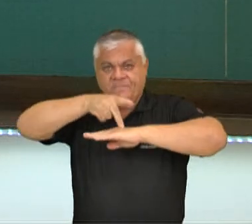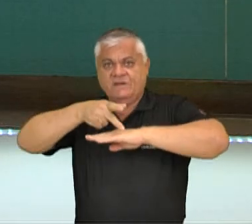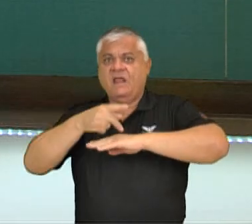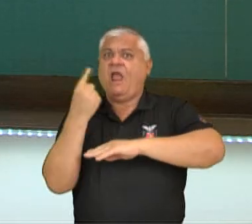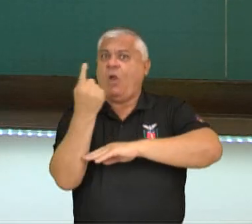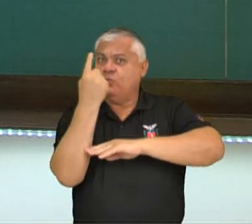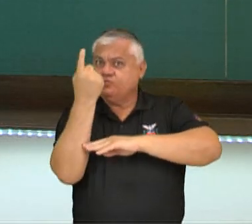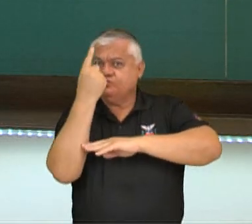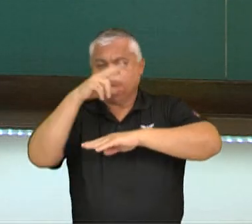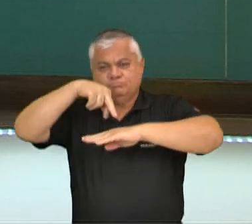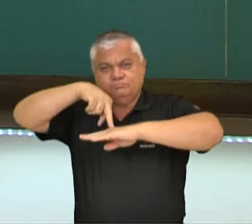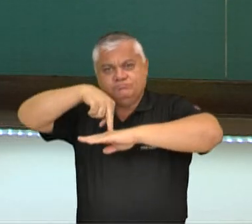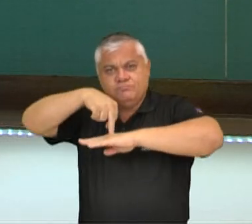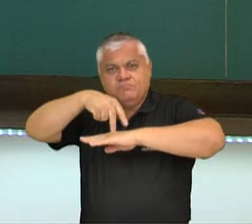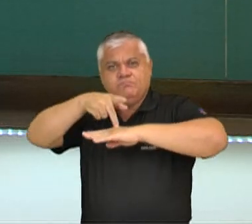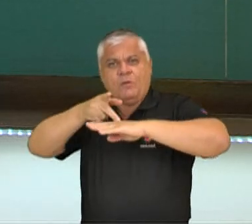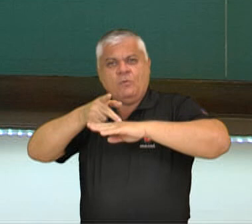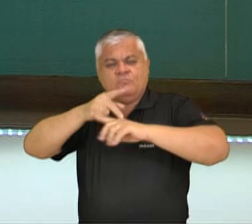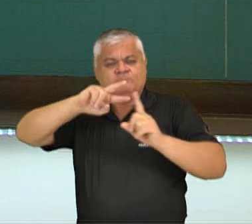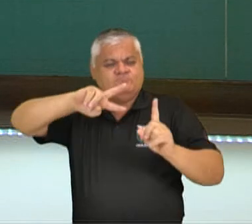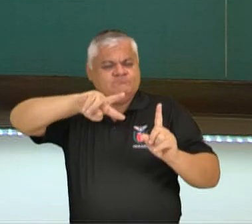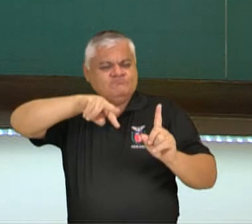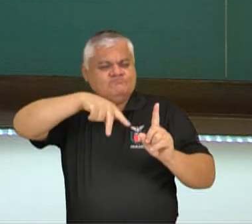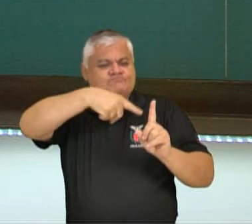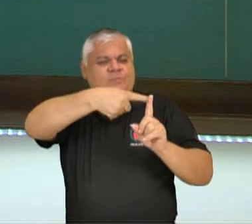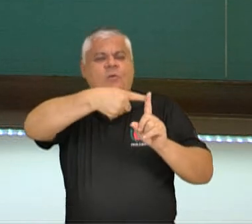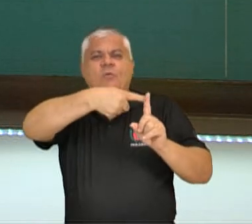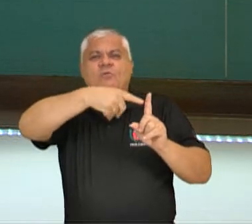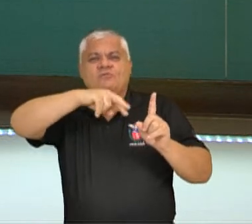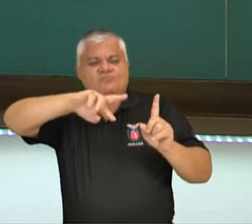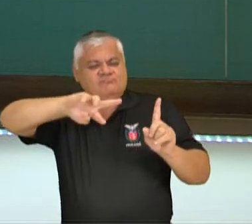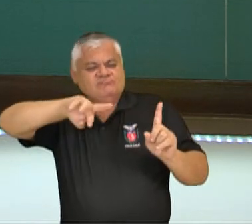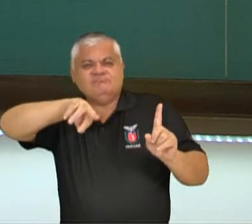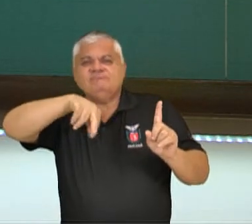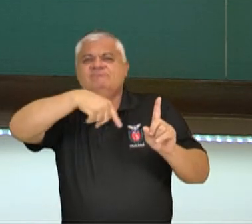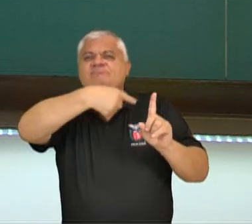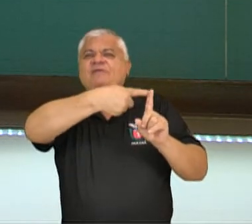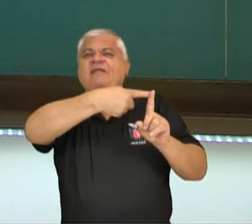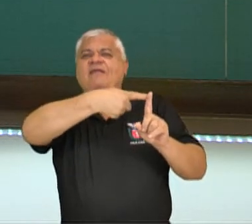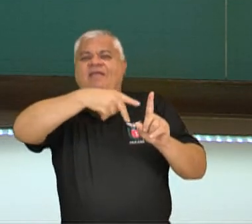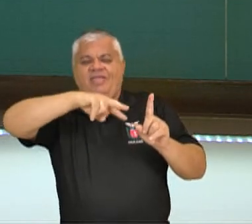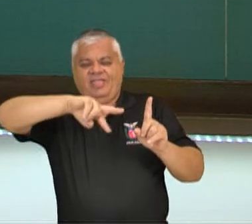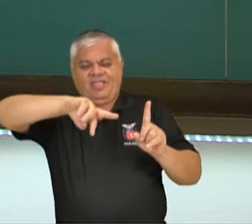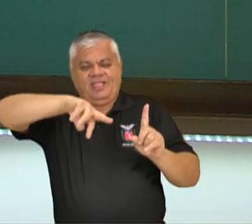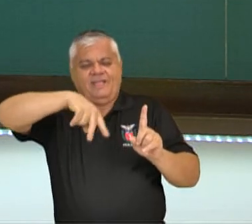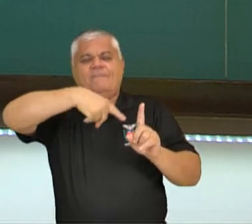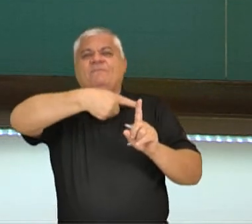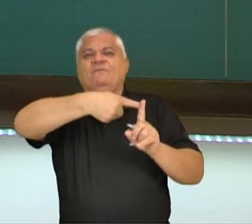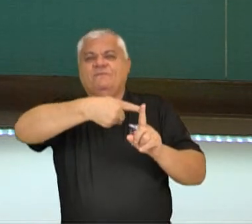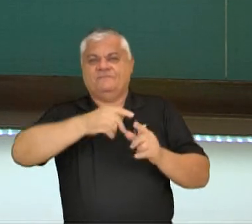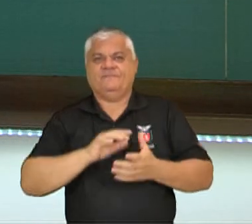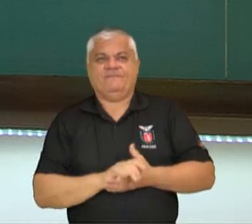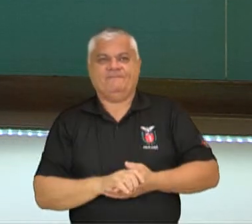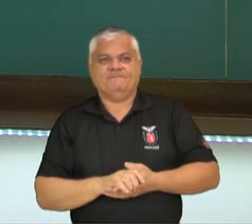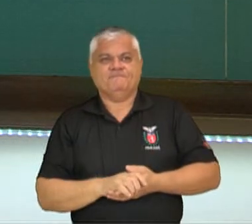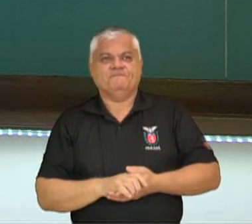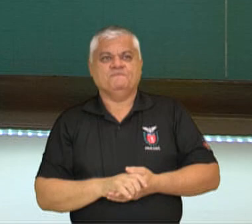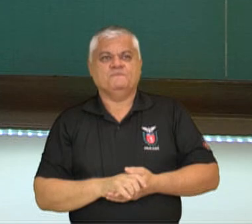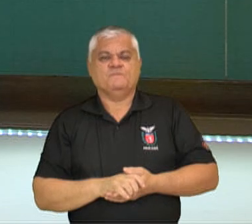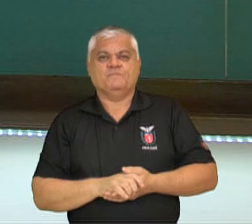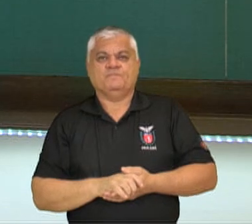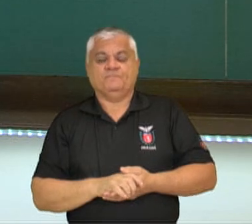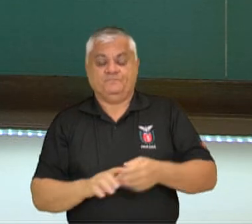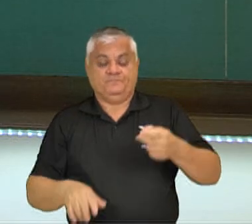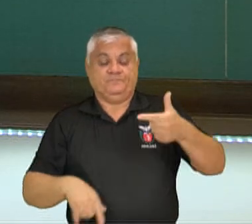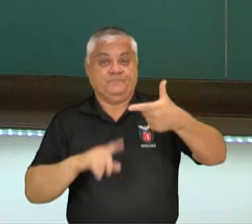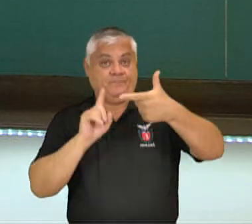alto, tentando acertar a parte lateral do adversário, né? Para frente, então.